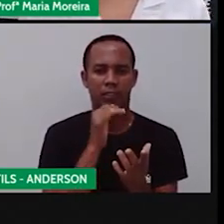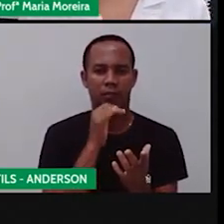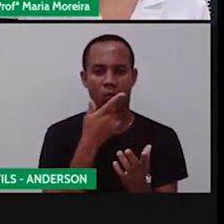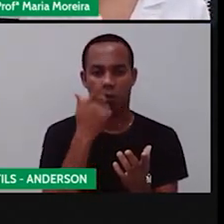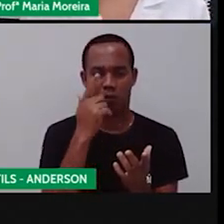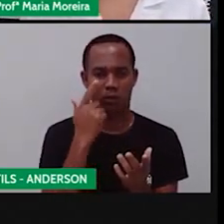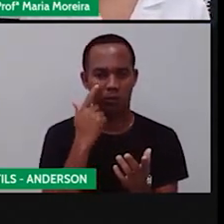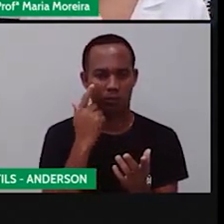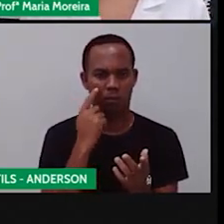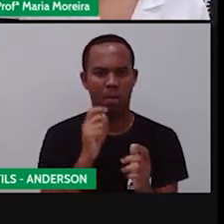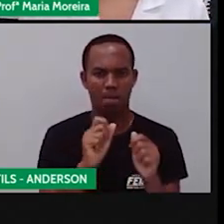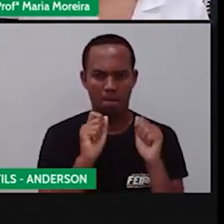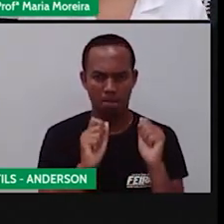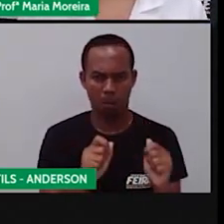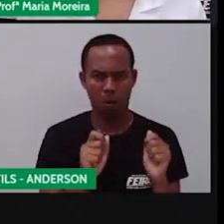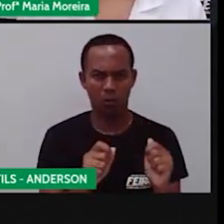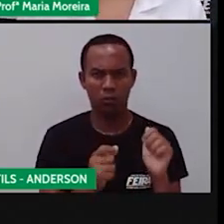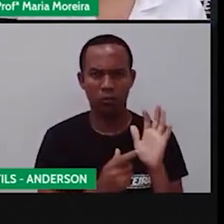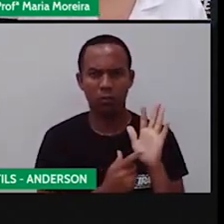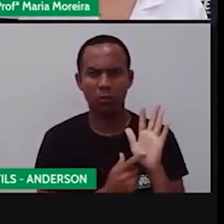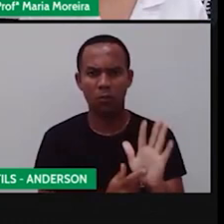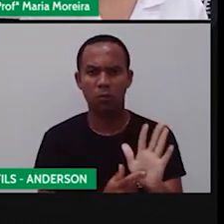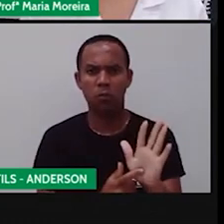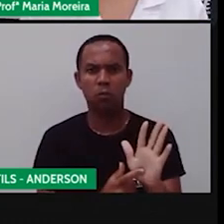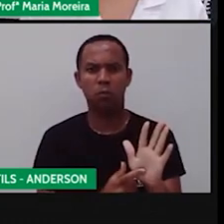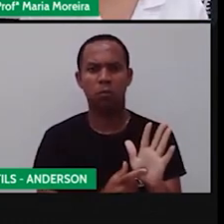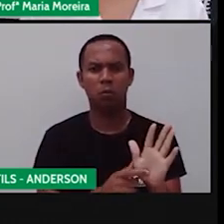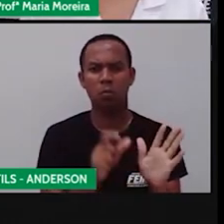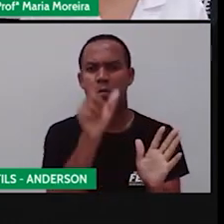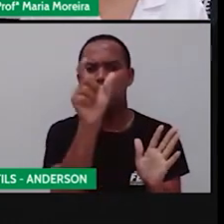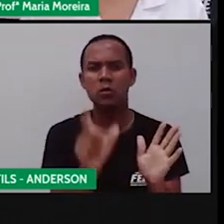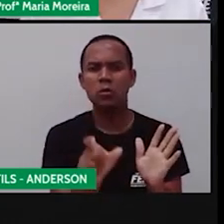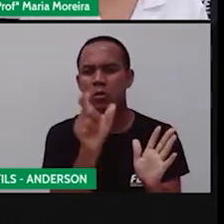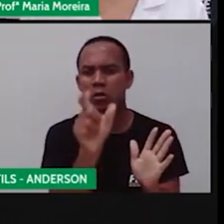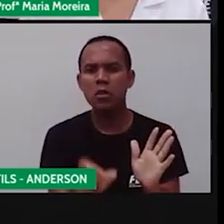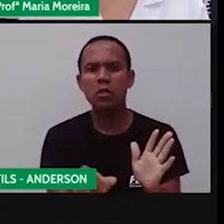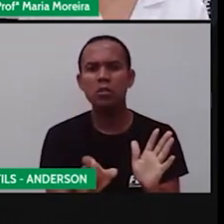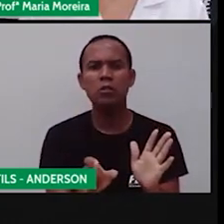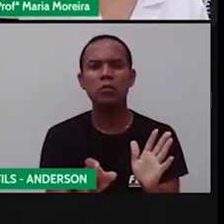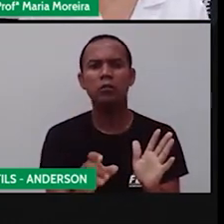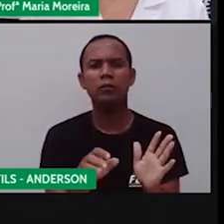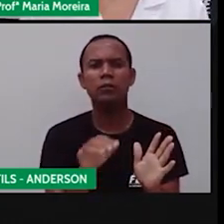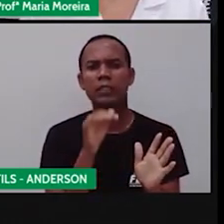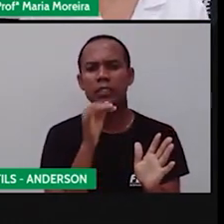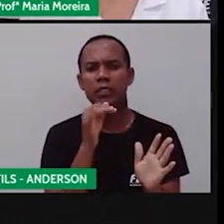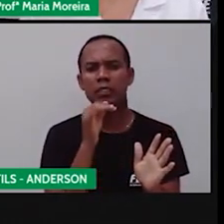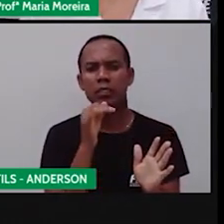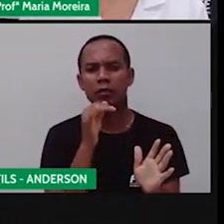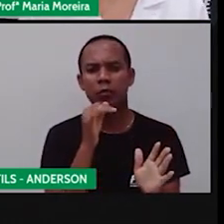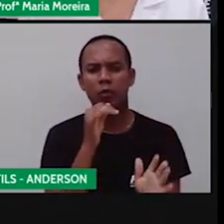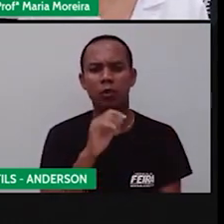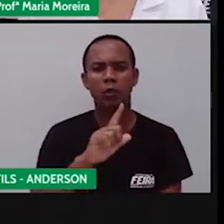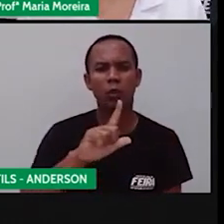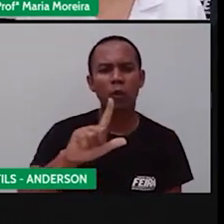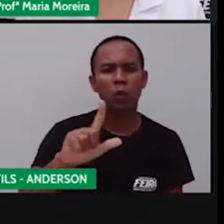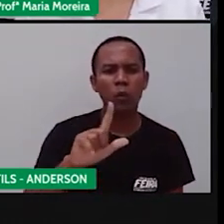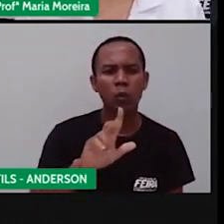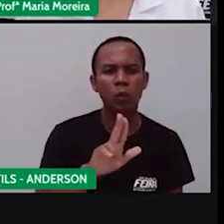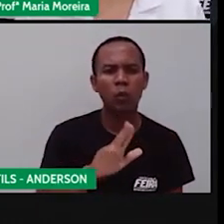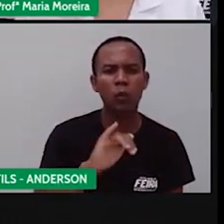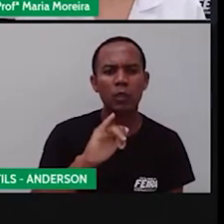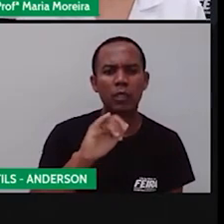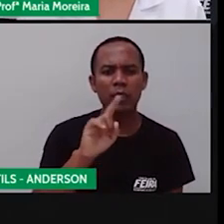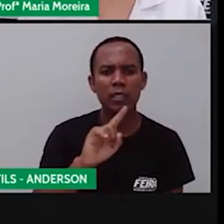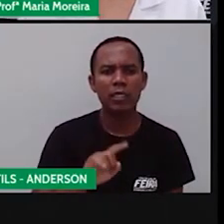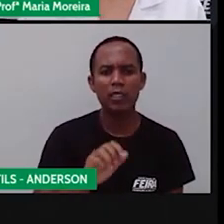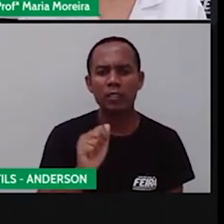outra. Pode apresentar a fala de um personagem, por exemplo. Luísa perguntou: onde está